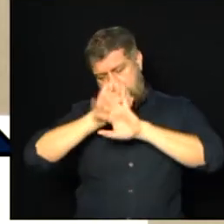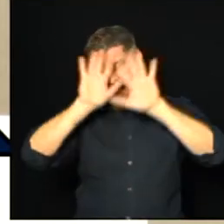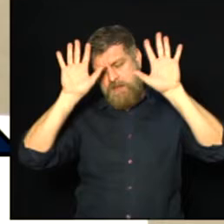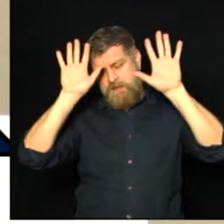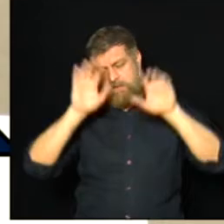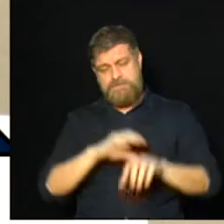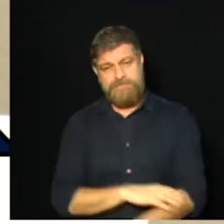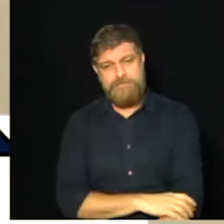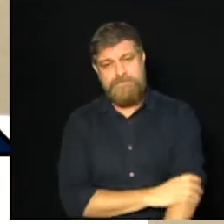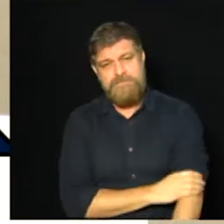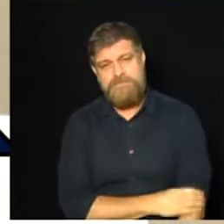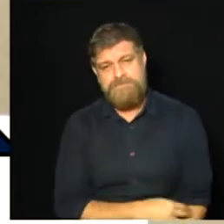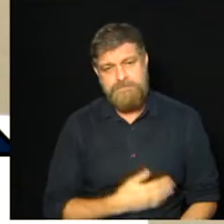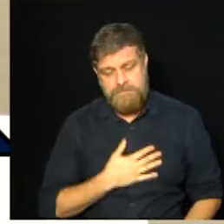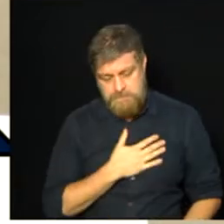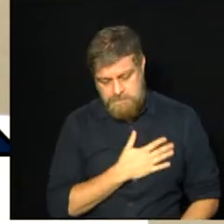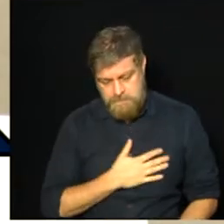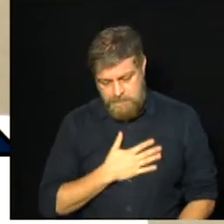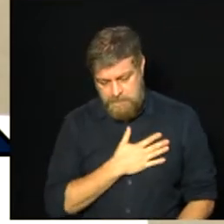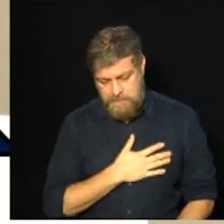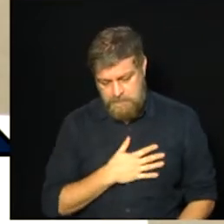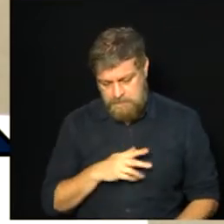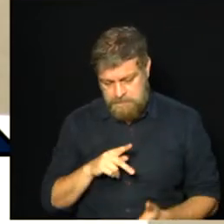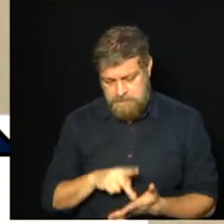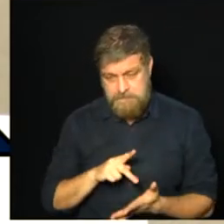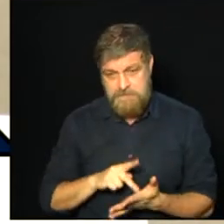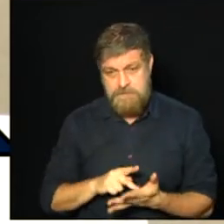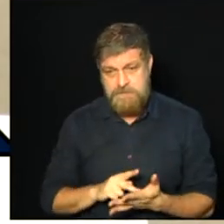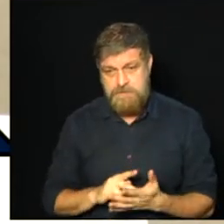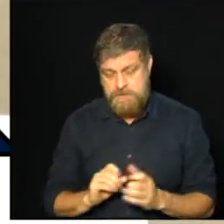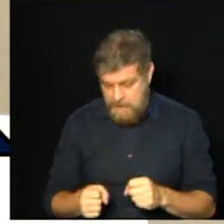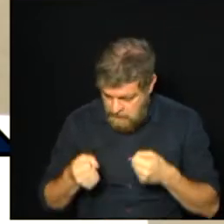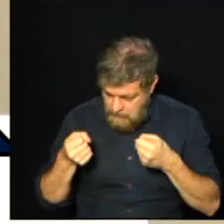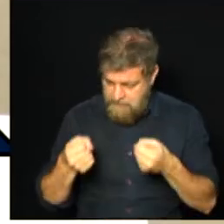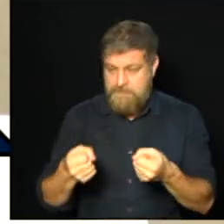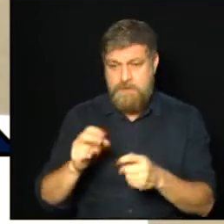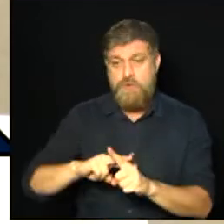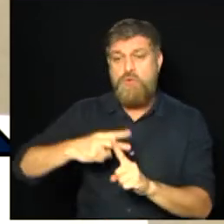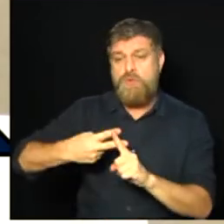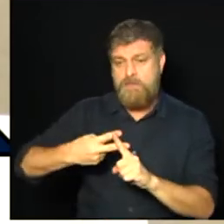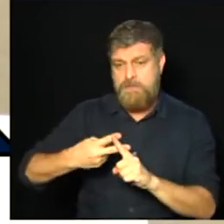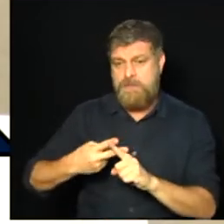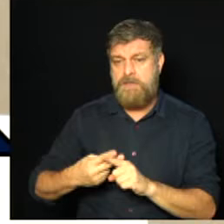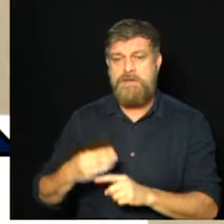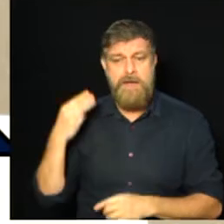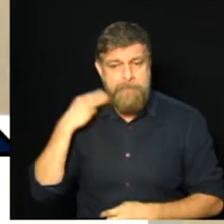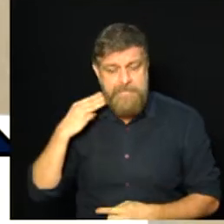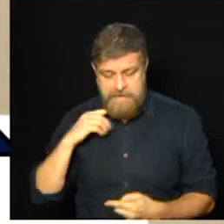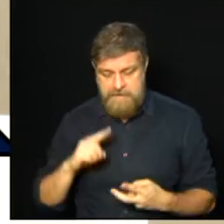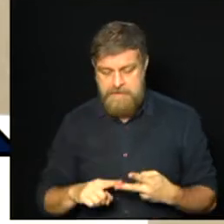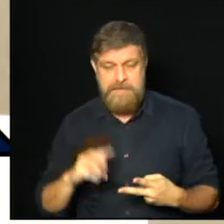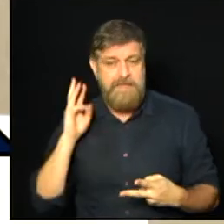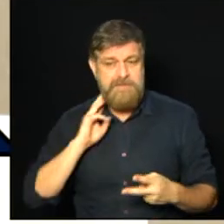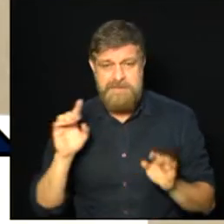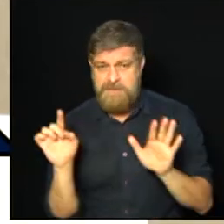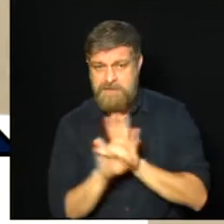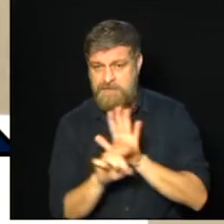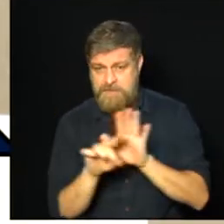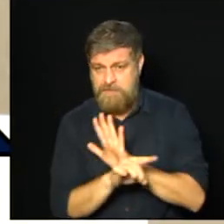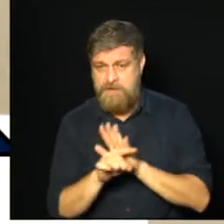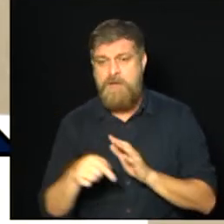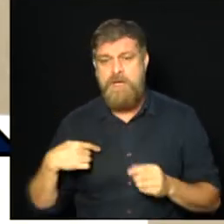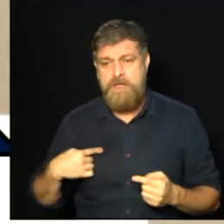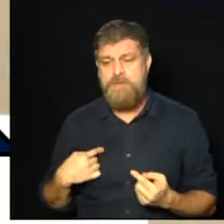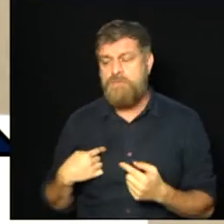eu gostaria, de fato, assim, de reafirmar o que os meus colegas aqui brilhantemente já questionaram, não vou chover no molhado,